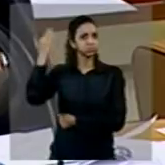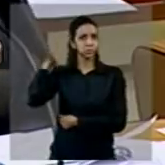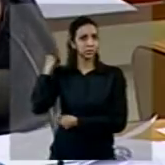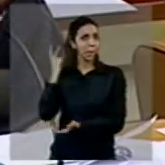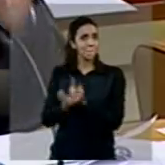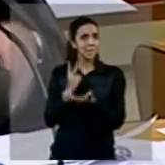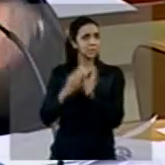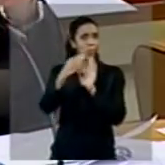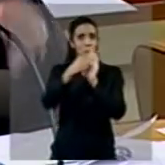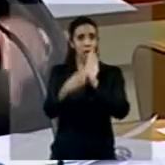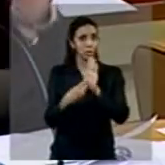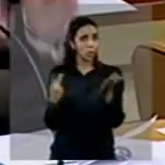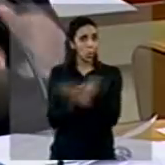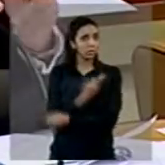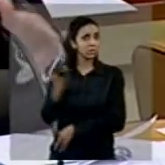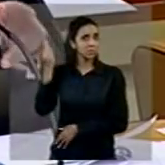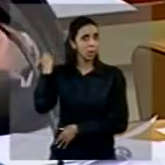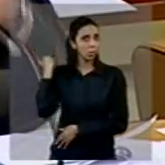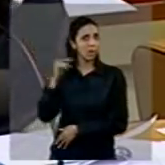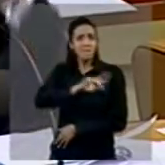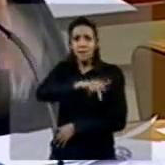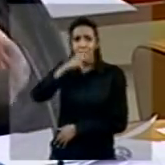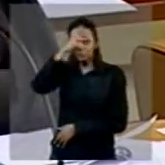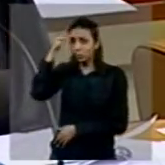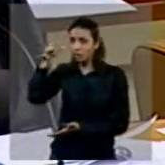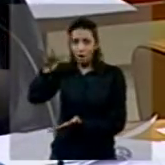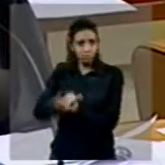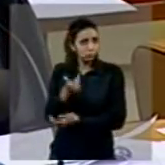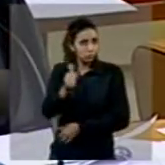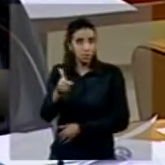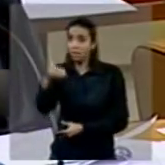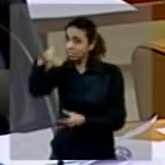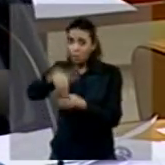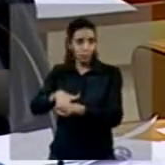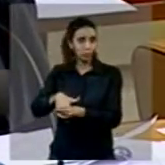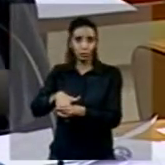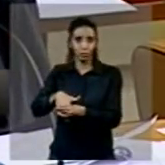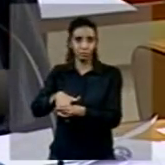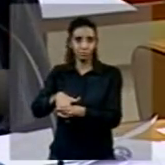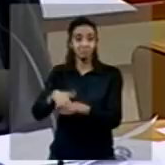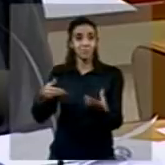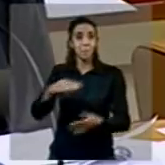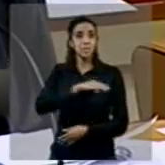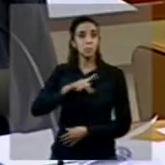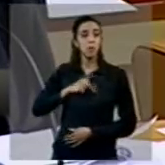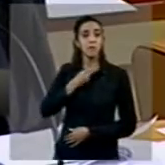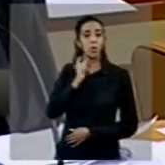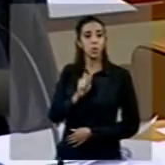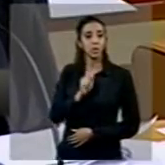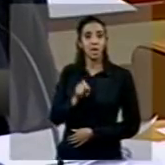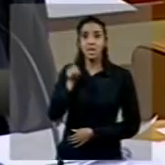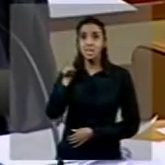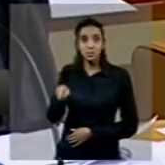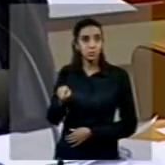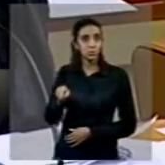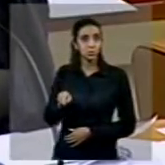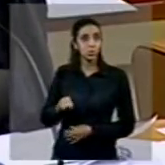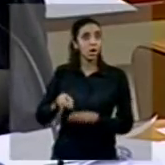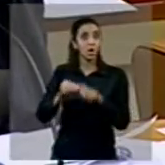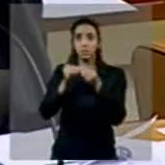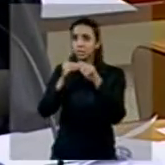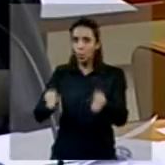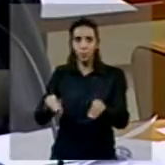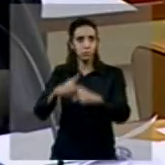metodologia. Várias pessoas não estavam cadastradas, não votaram. E, como diz o Ministério Público, isso não influi na